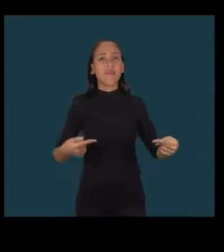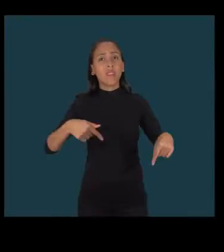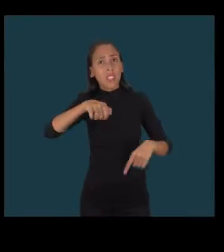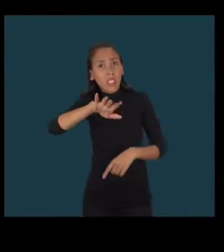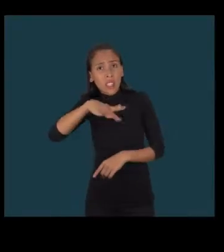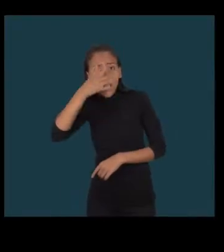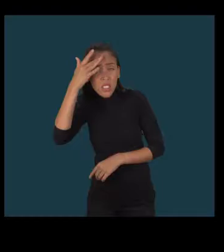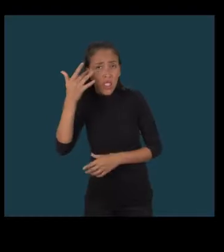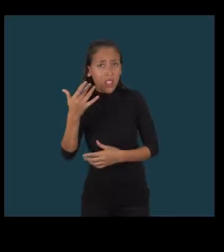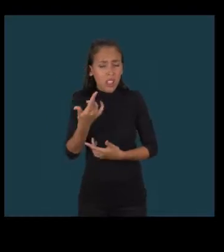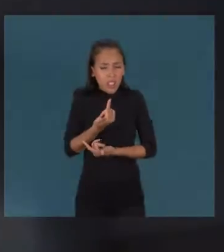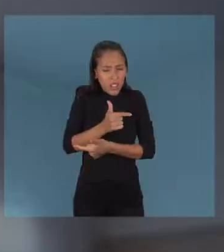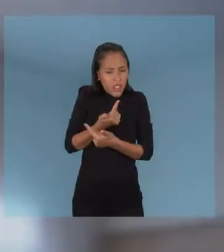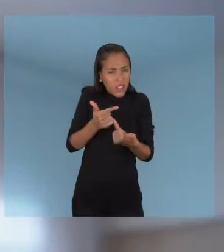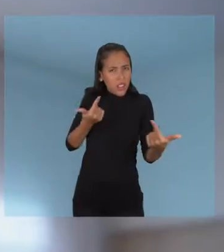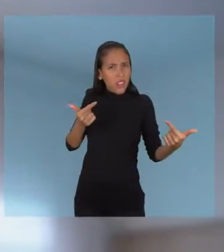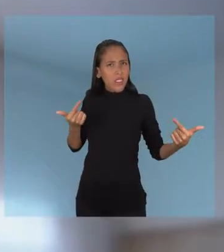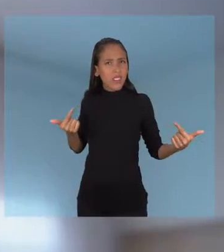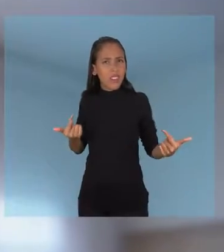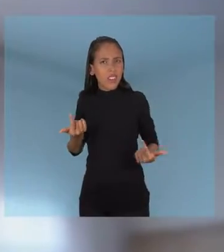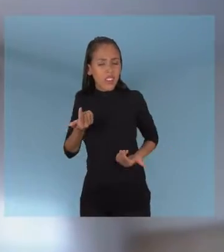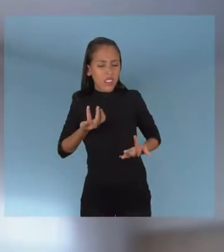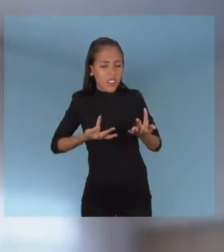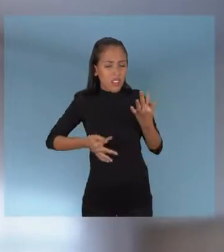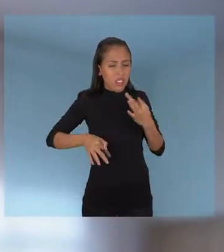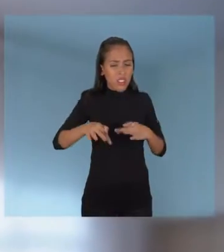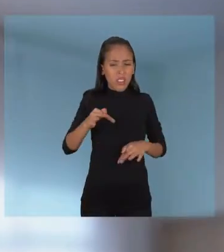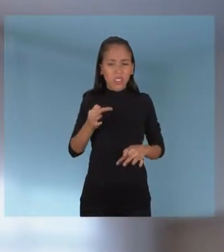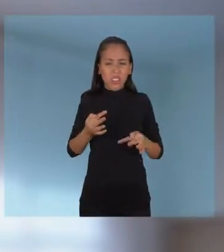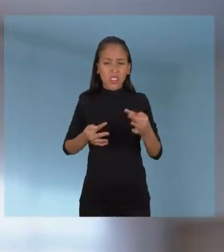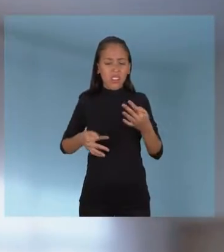receita. Quem não sem